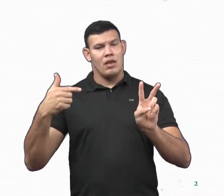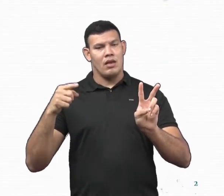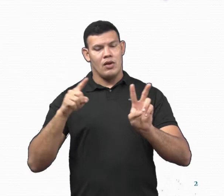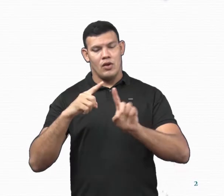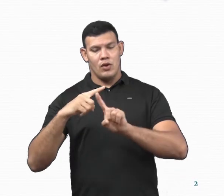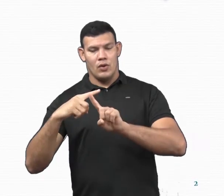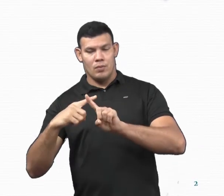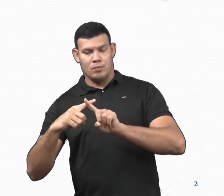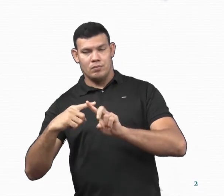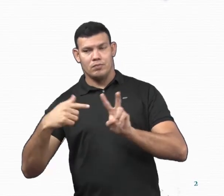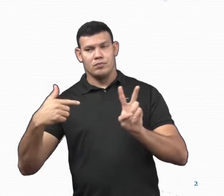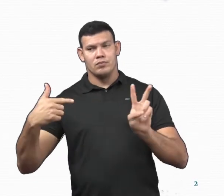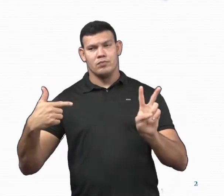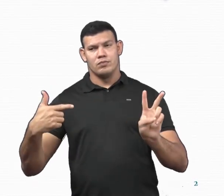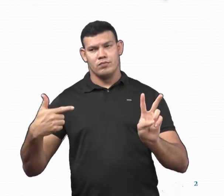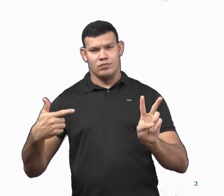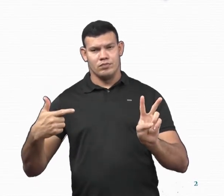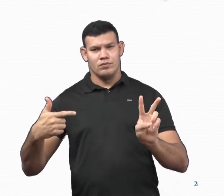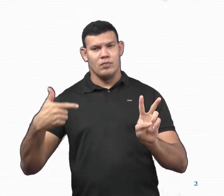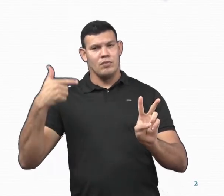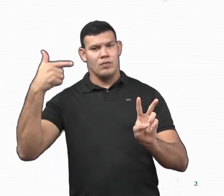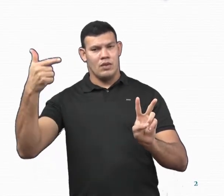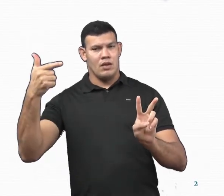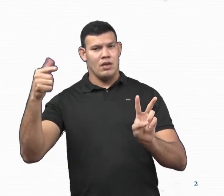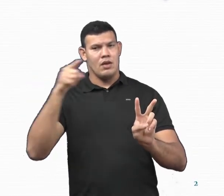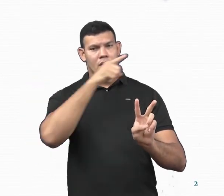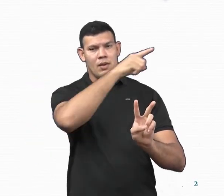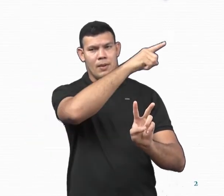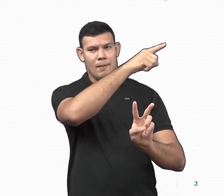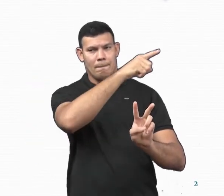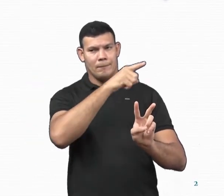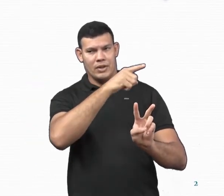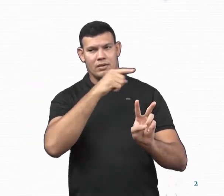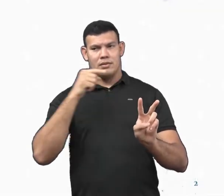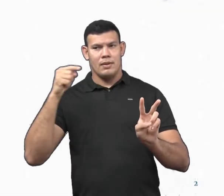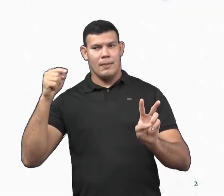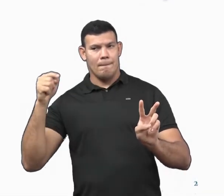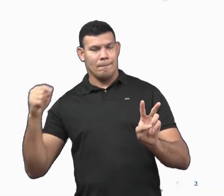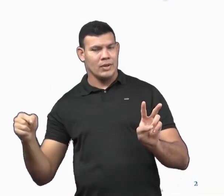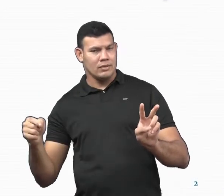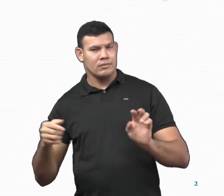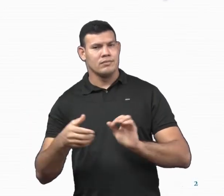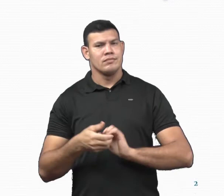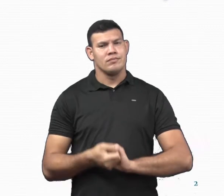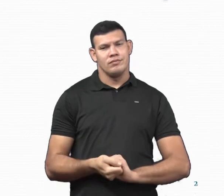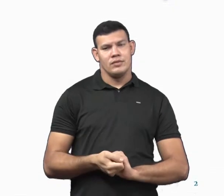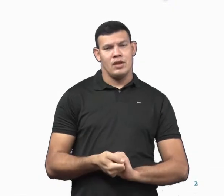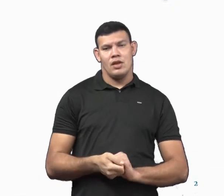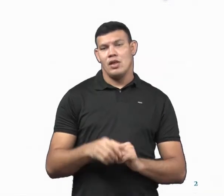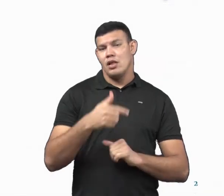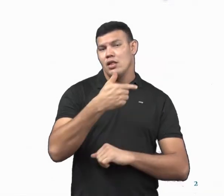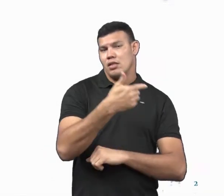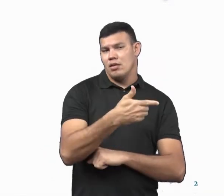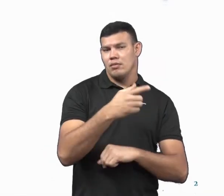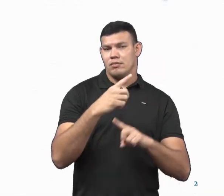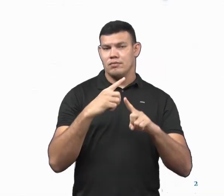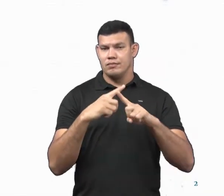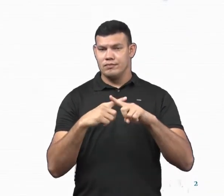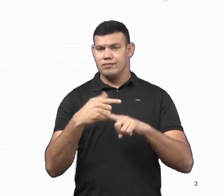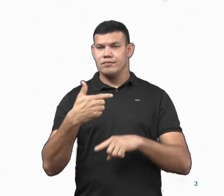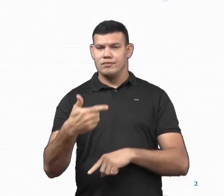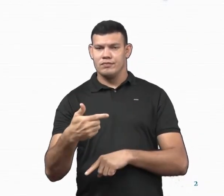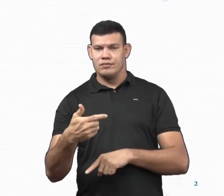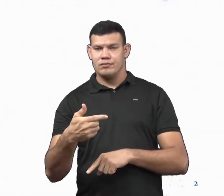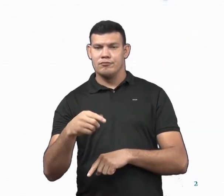com o índice da raiz, porque eles são iguais, e coloco o 2 aqui que sobrou. E 2 vezes 2 é 4. Então,